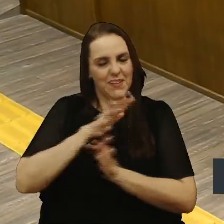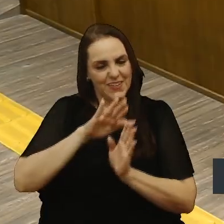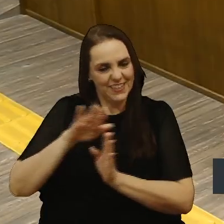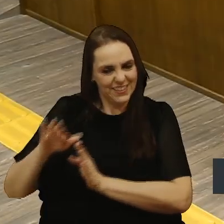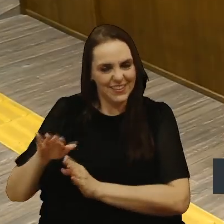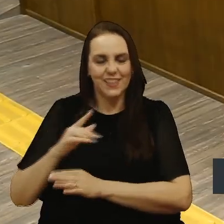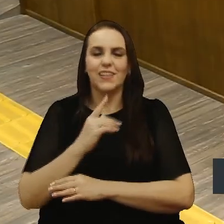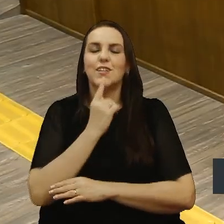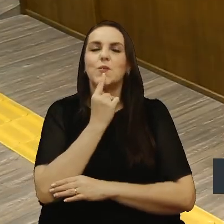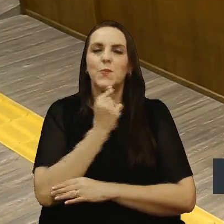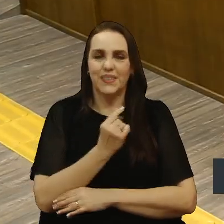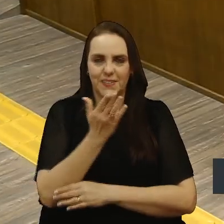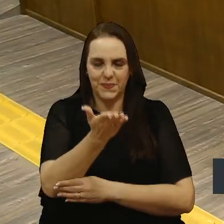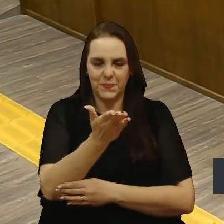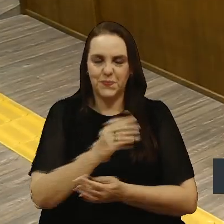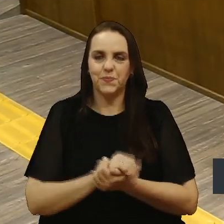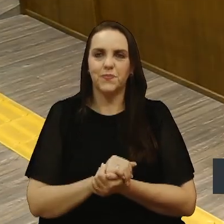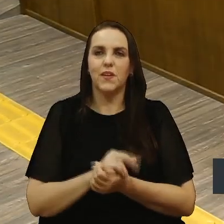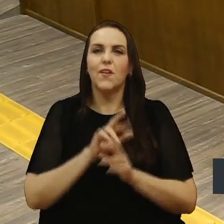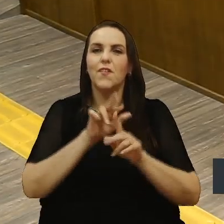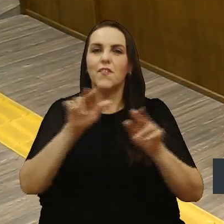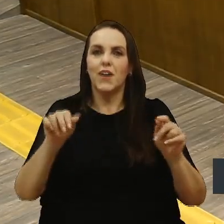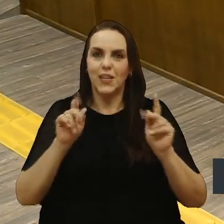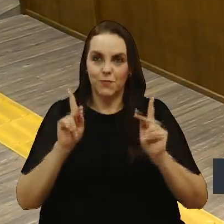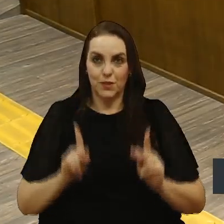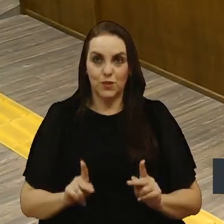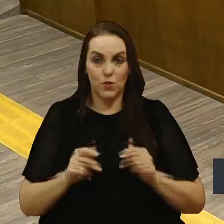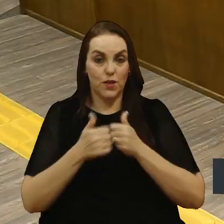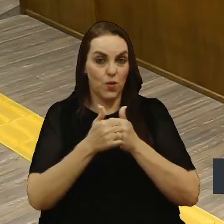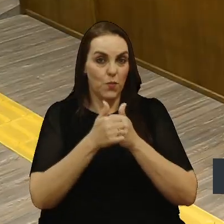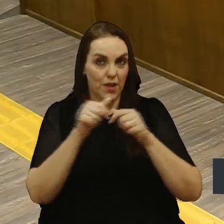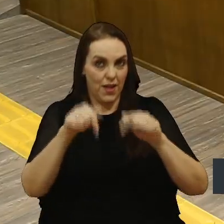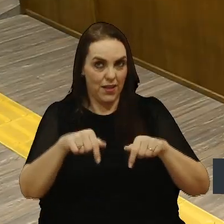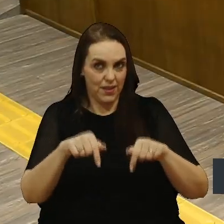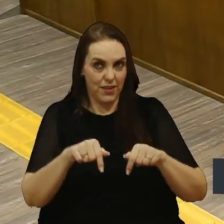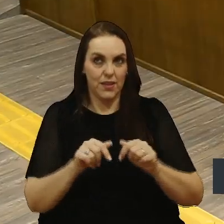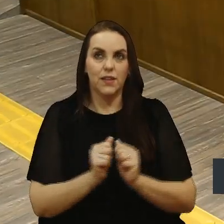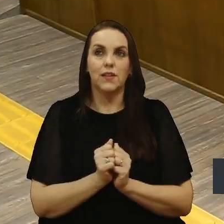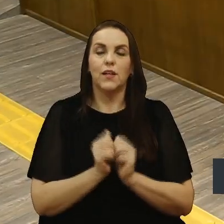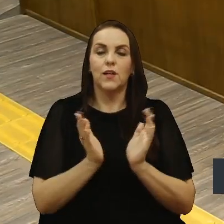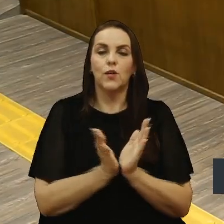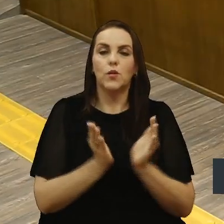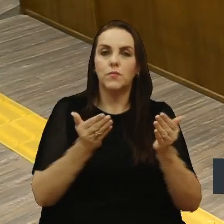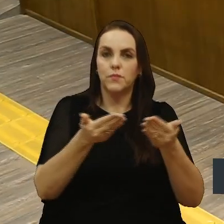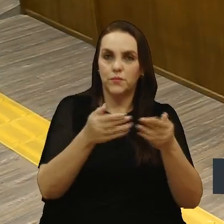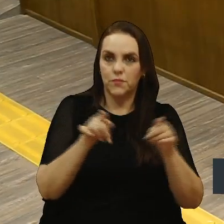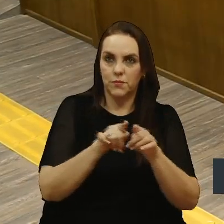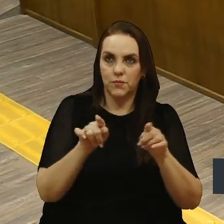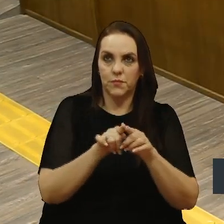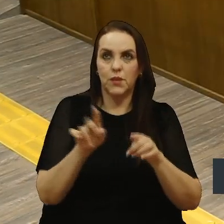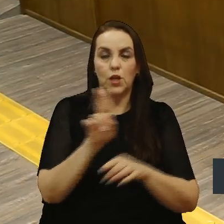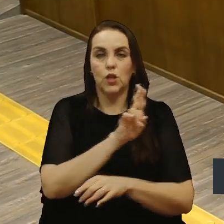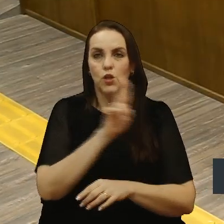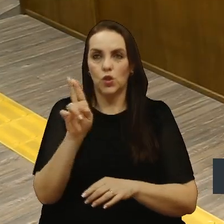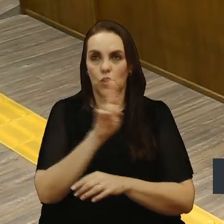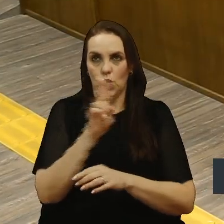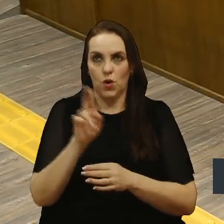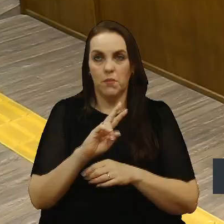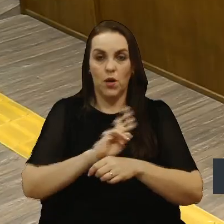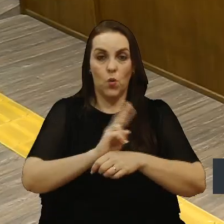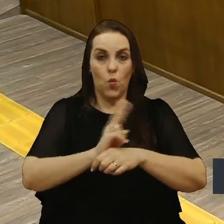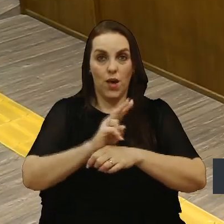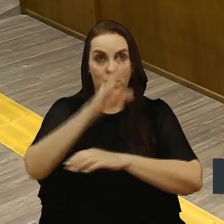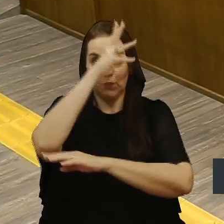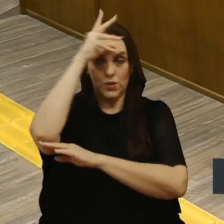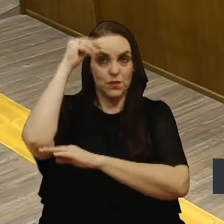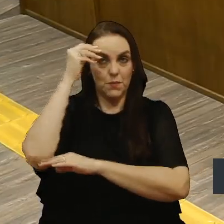Temos várias pessoas nos acompanhando aqui. A comissão, logo mais vamos tratar do tema da nomeação dos guardas municipais. Bem-vindos,